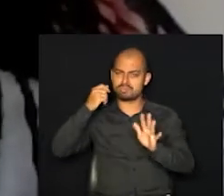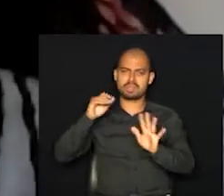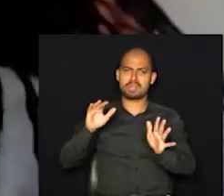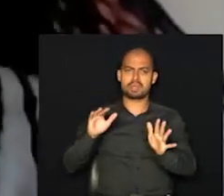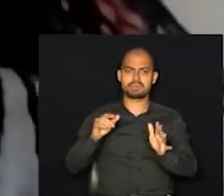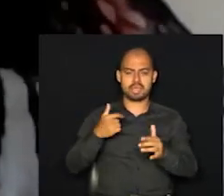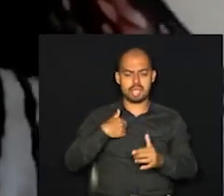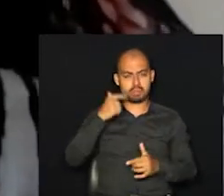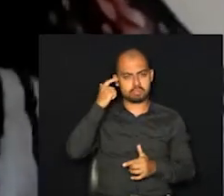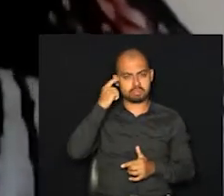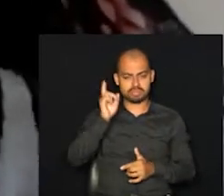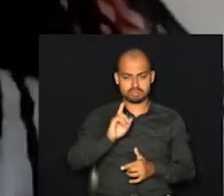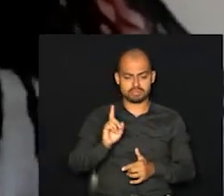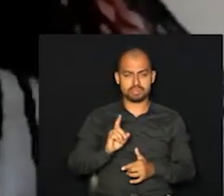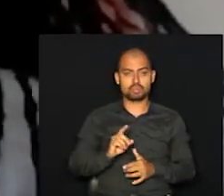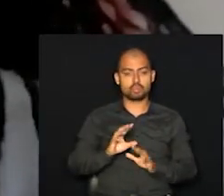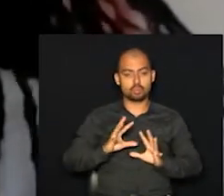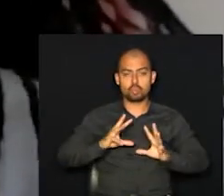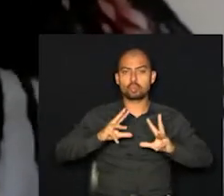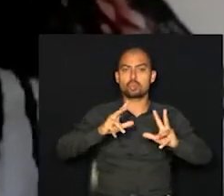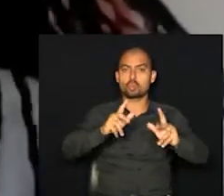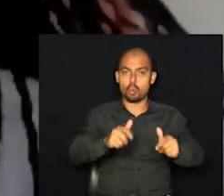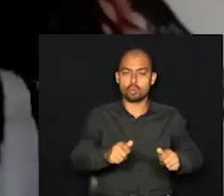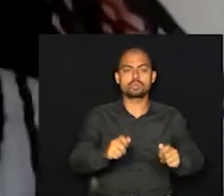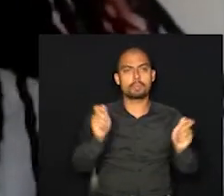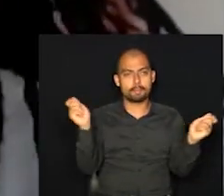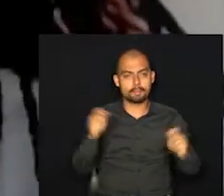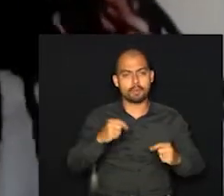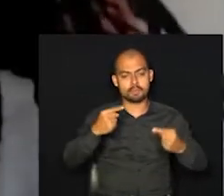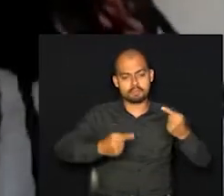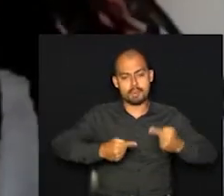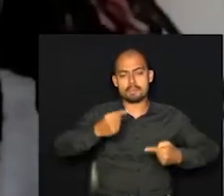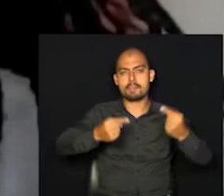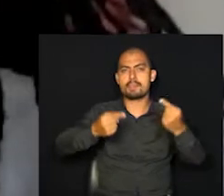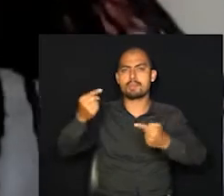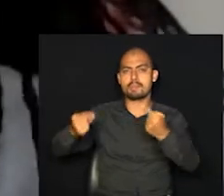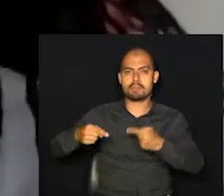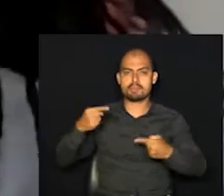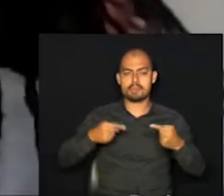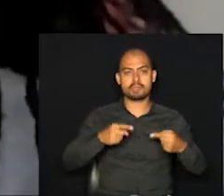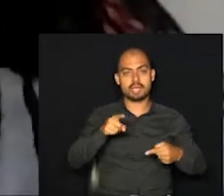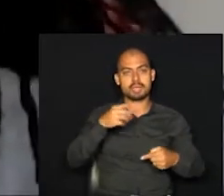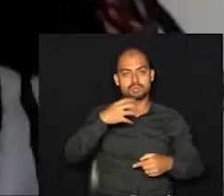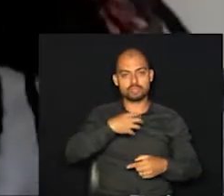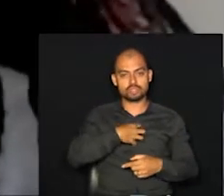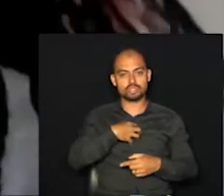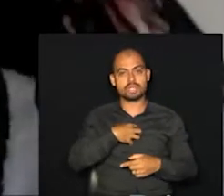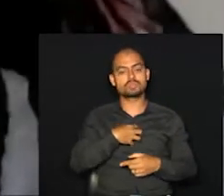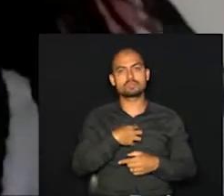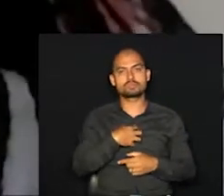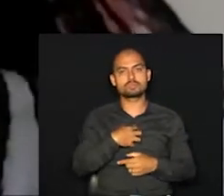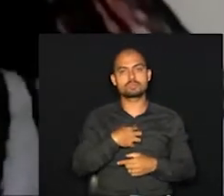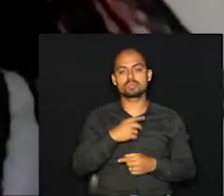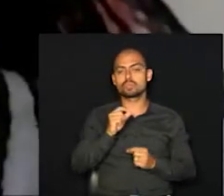Eu acho que todo mundo pode fazer essa discussão, é uma forma, inclusive, de você expandir essa